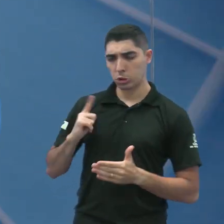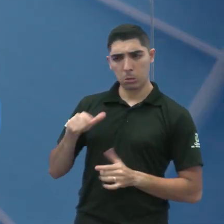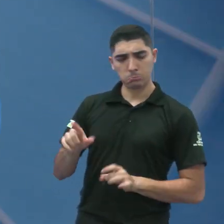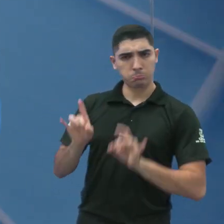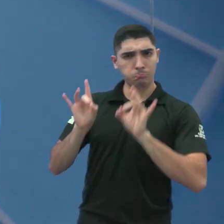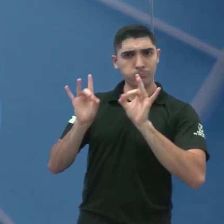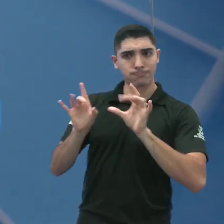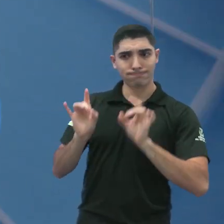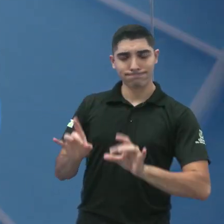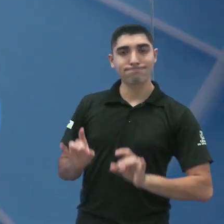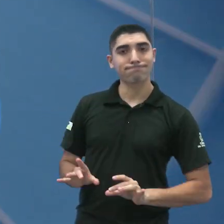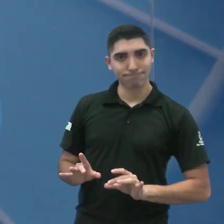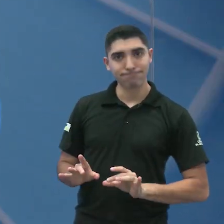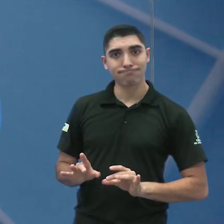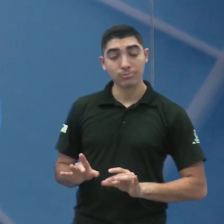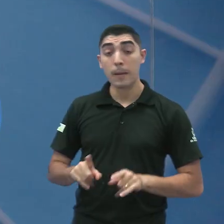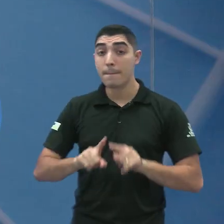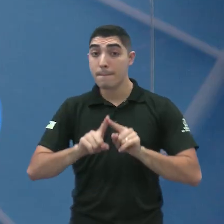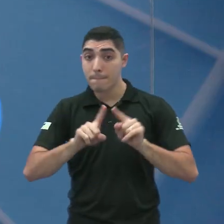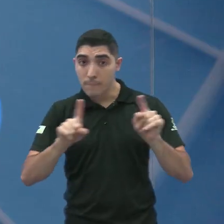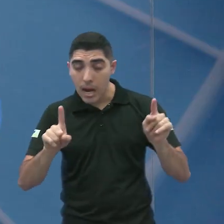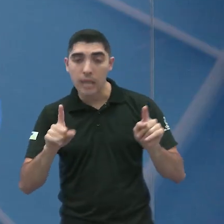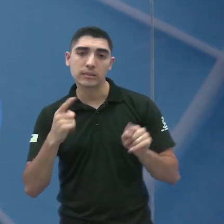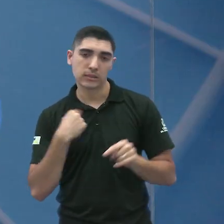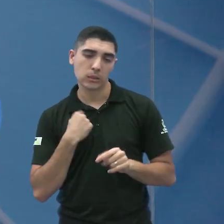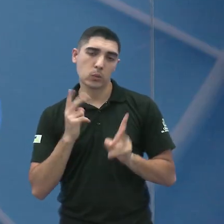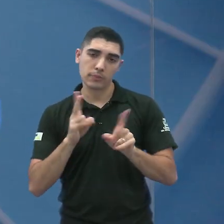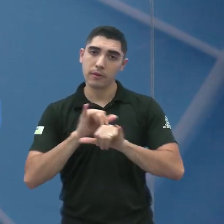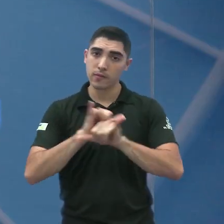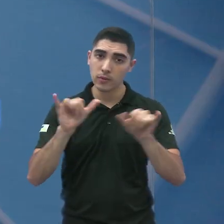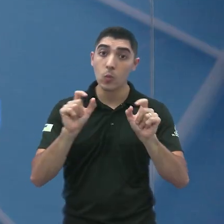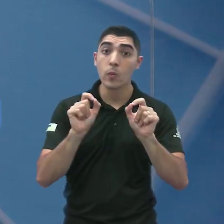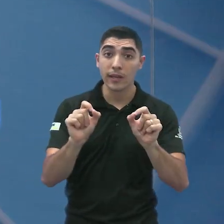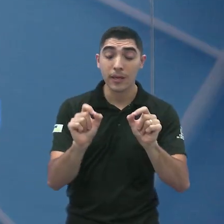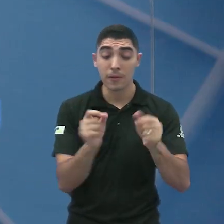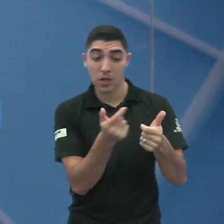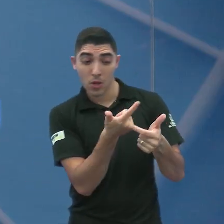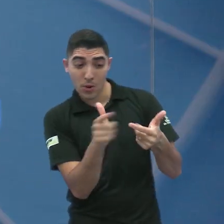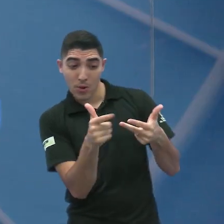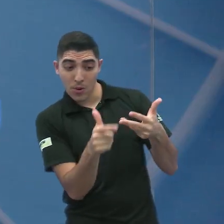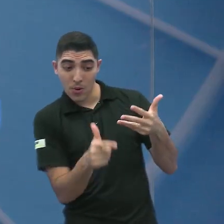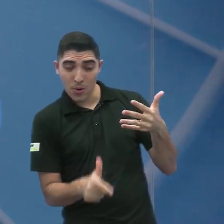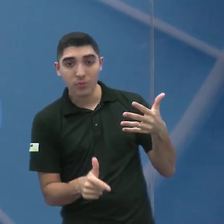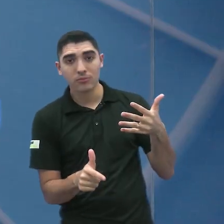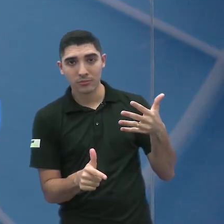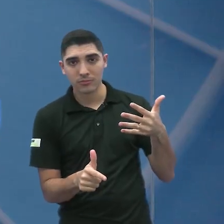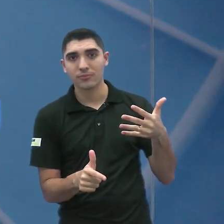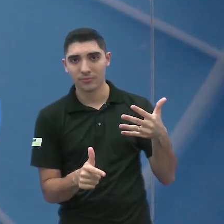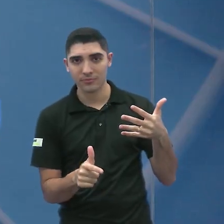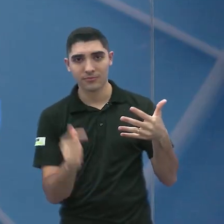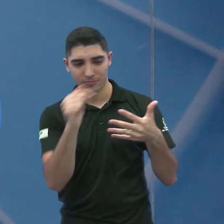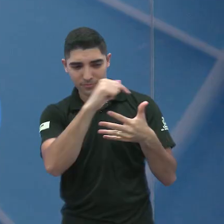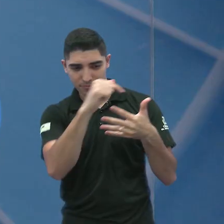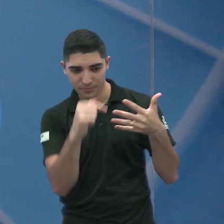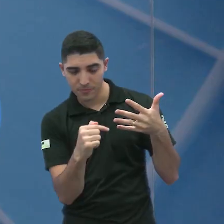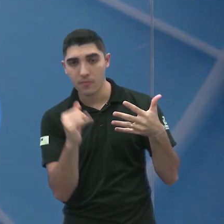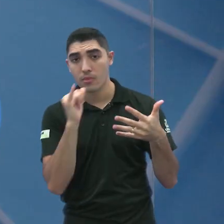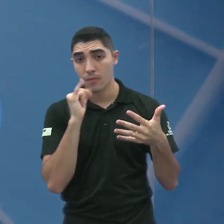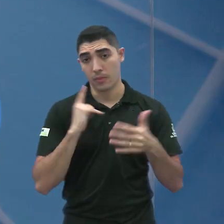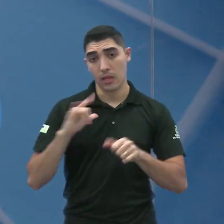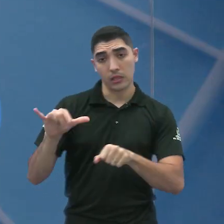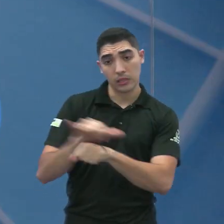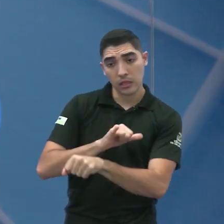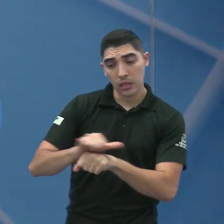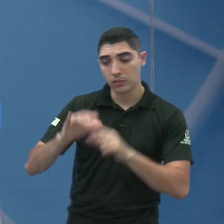nesse sentido, mas eu também sempre friso nas outras questões, o mindfulness, né, que é uma técnica